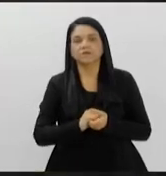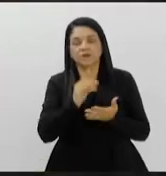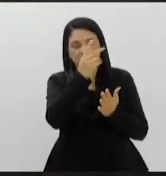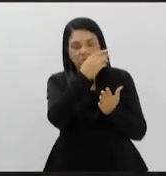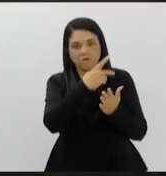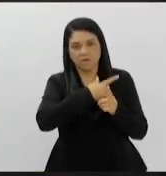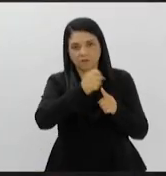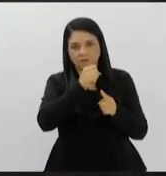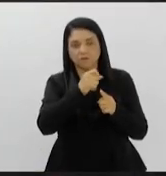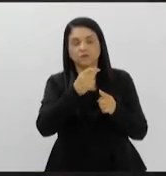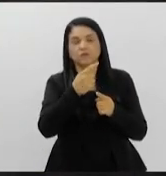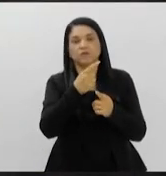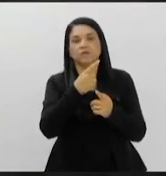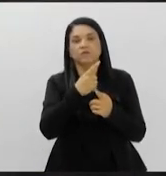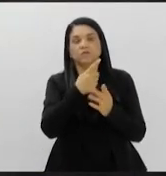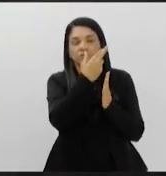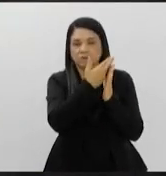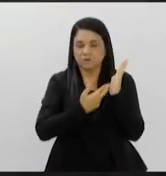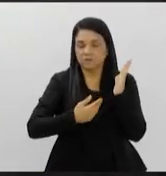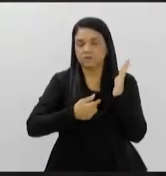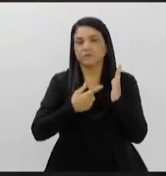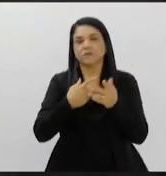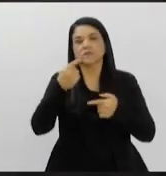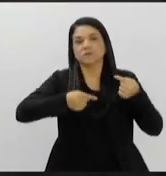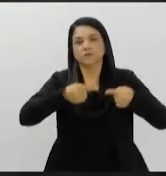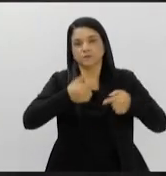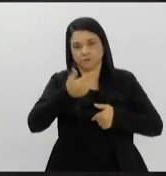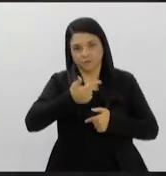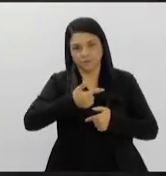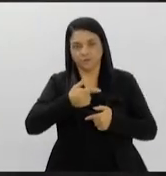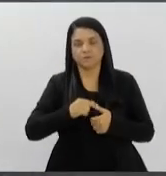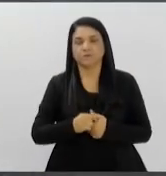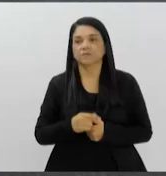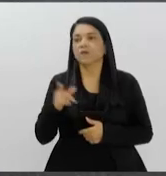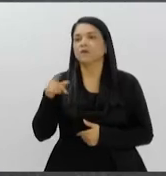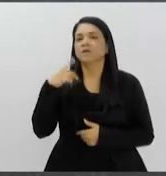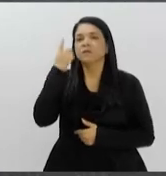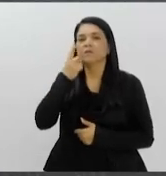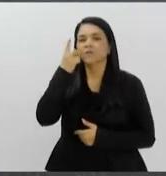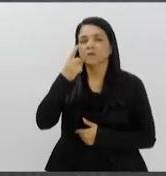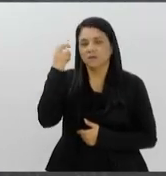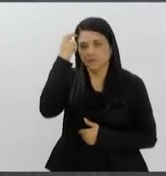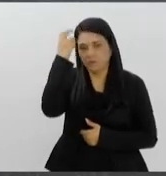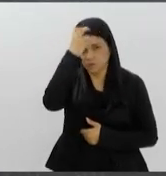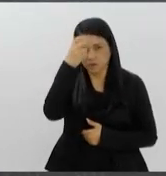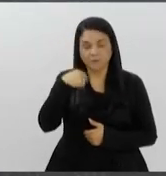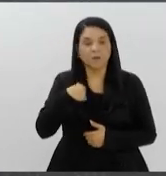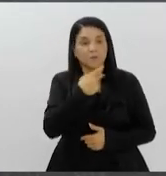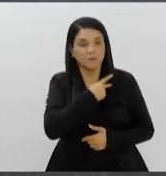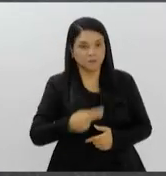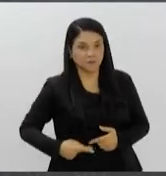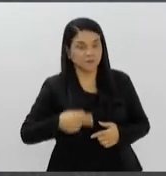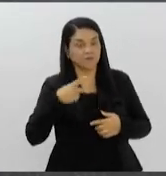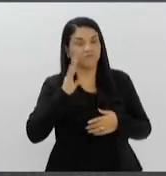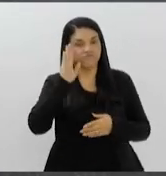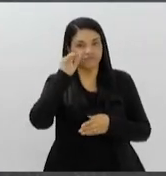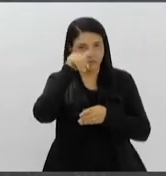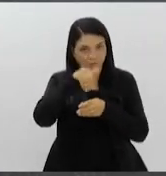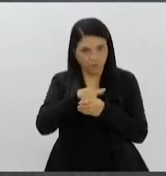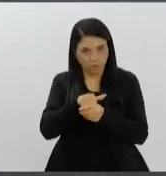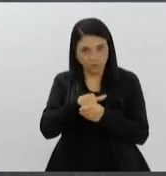redação do vencido para a segunda discussão. Deputada Verônica. Presidente, eu queria fazer uma breve declaração de